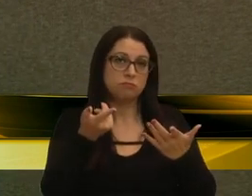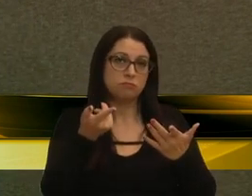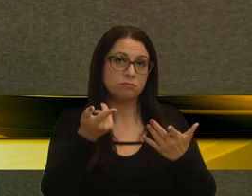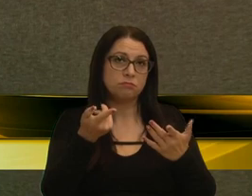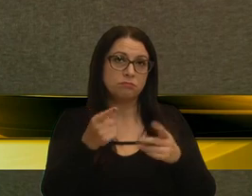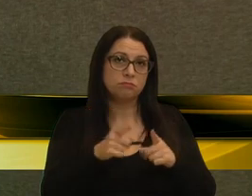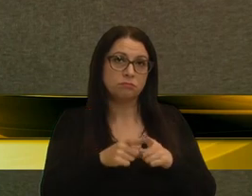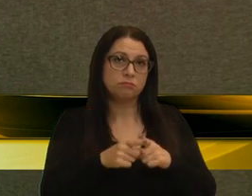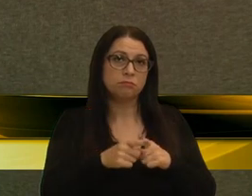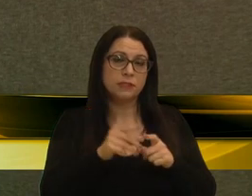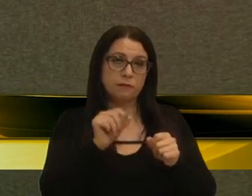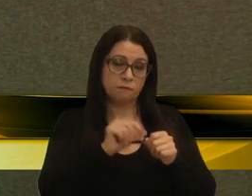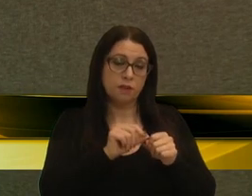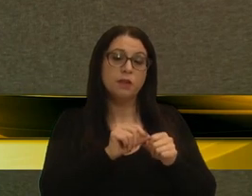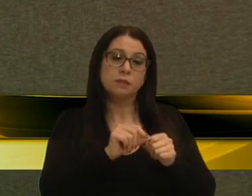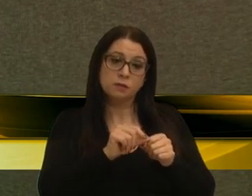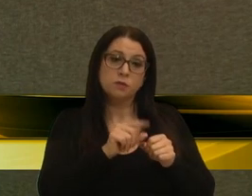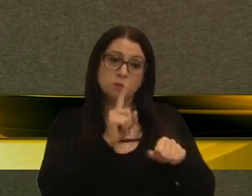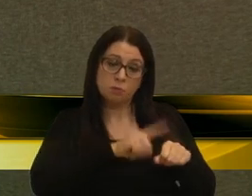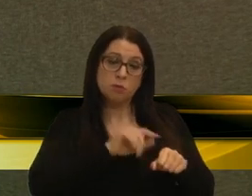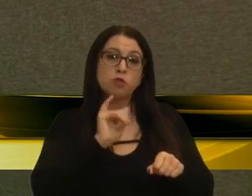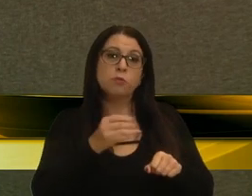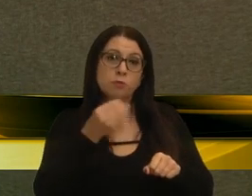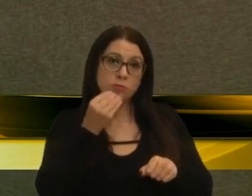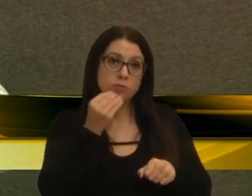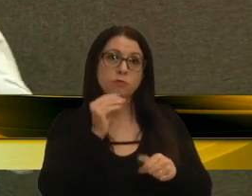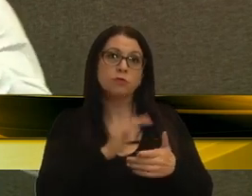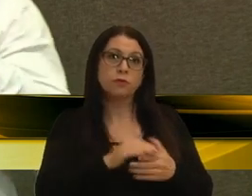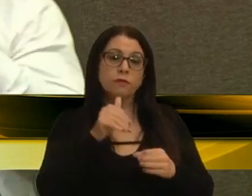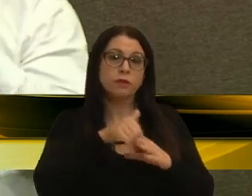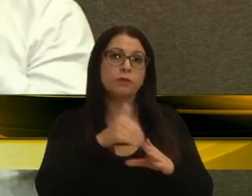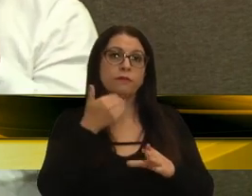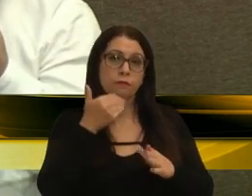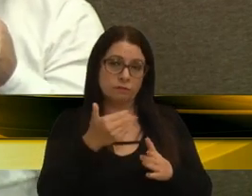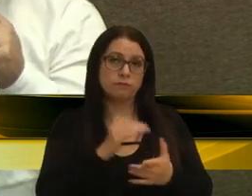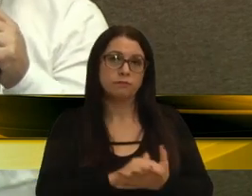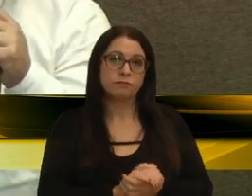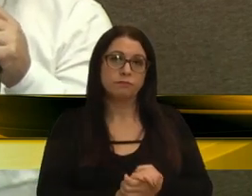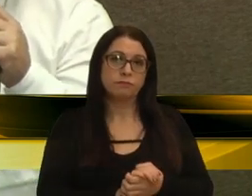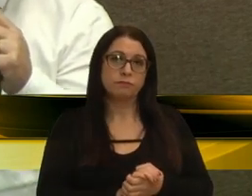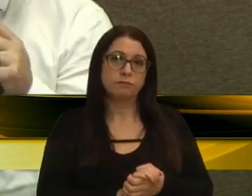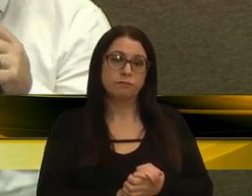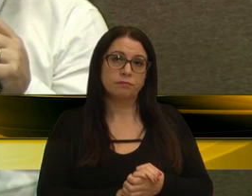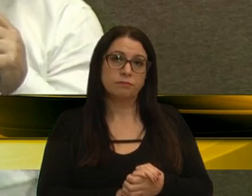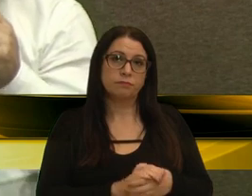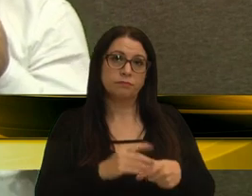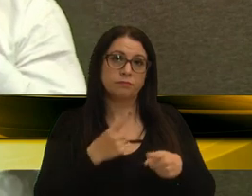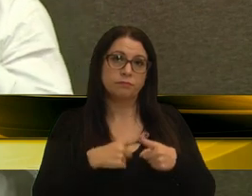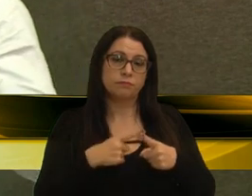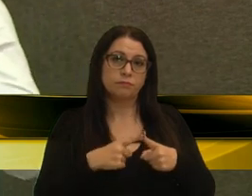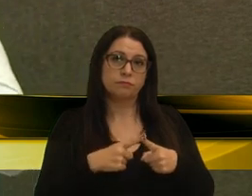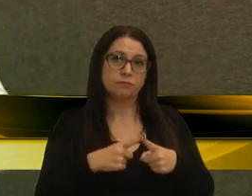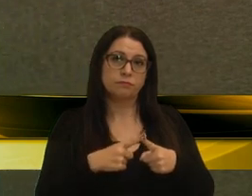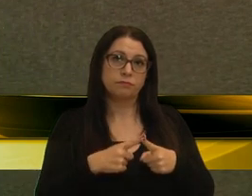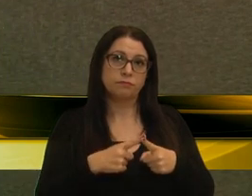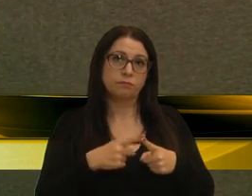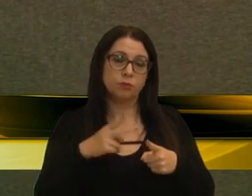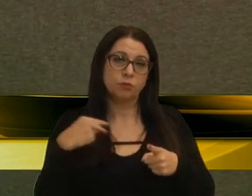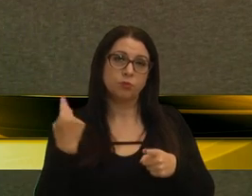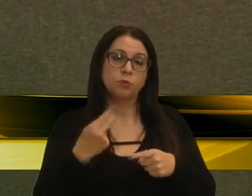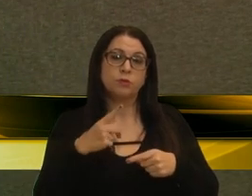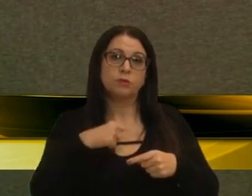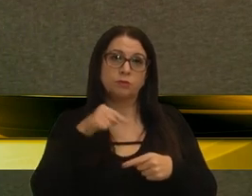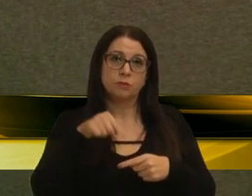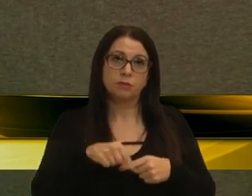faço questão de no momento oportuno votar favorável porque porque nós temos